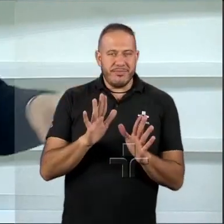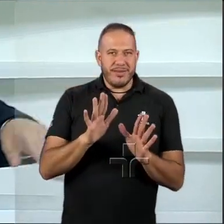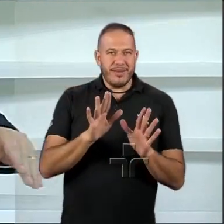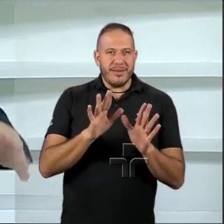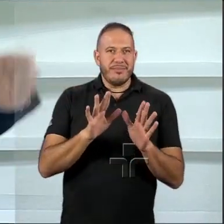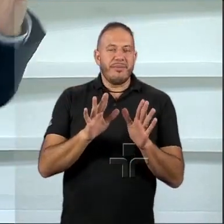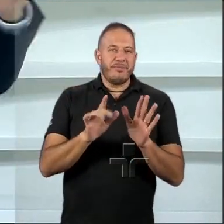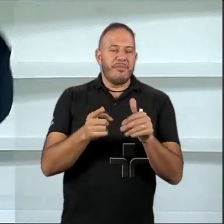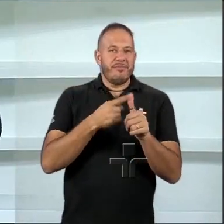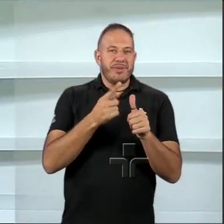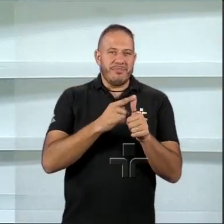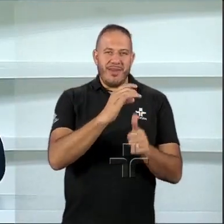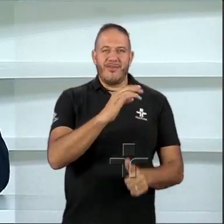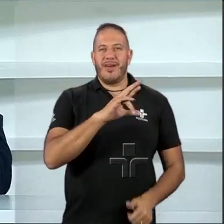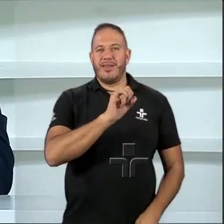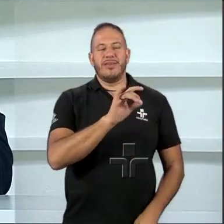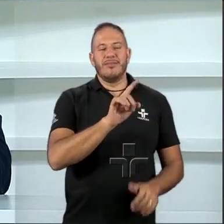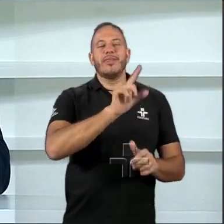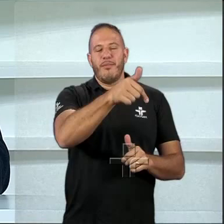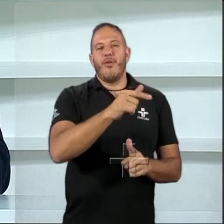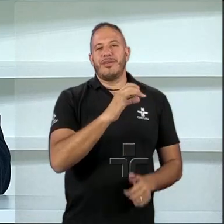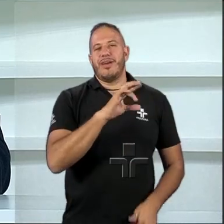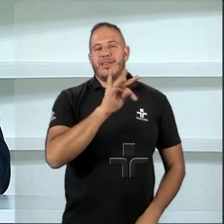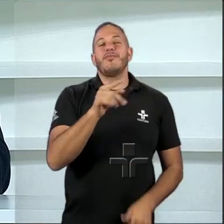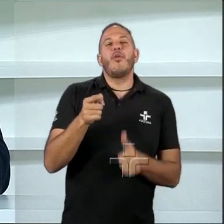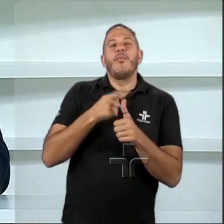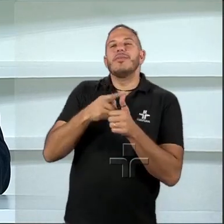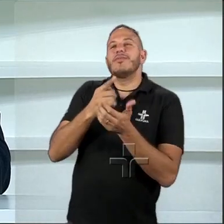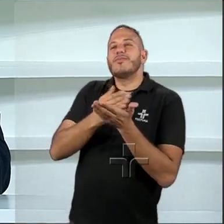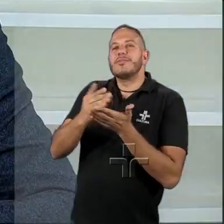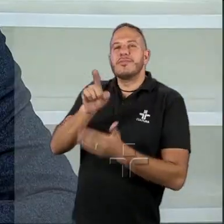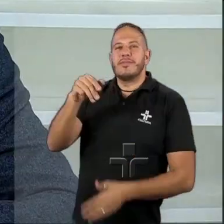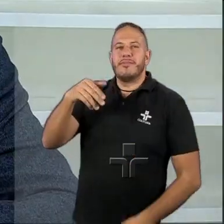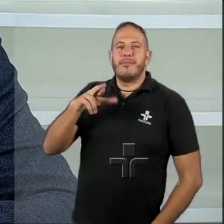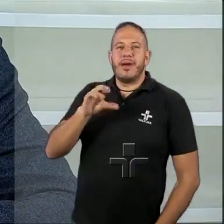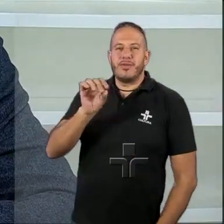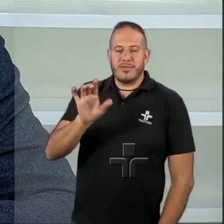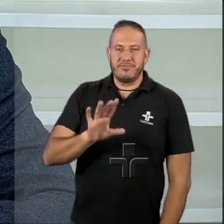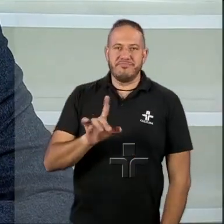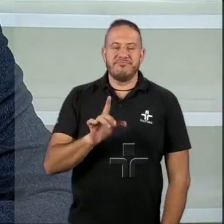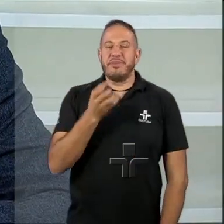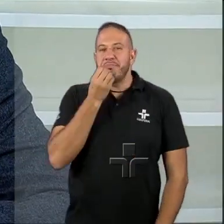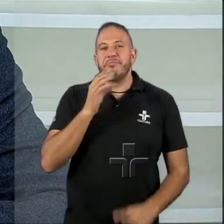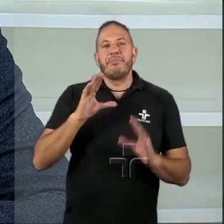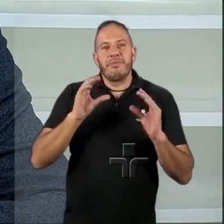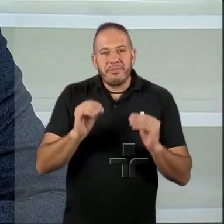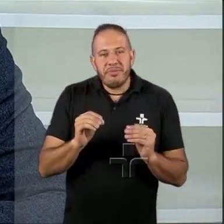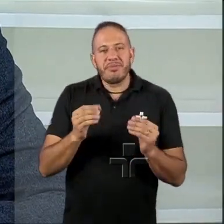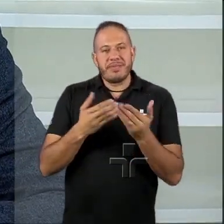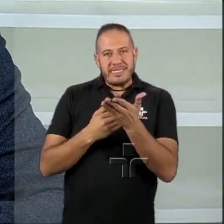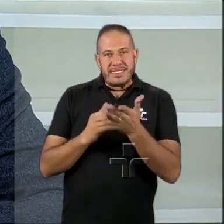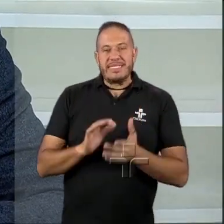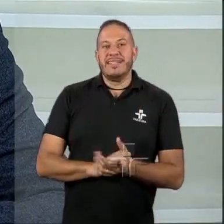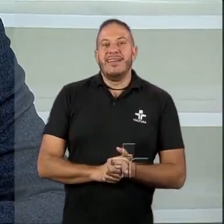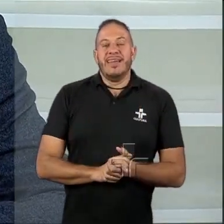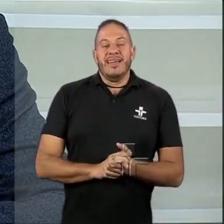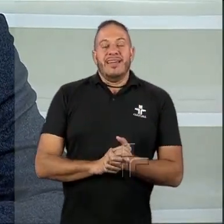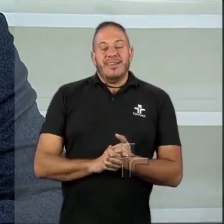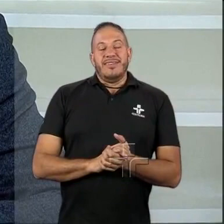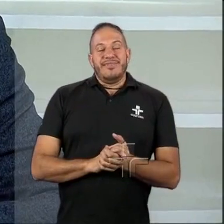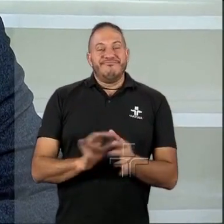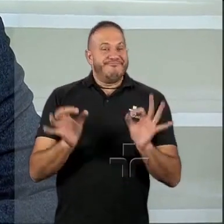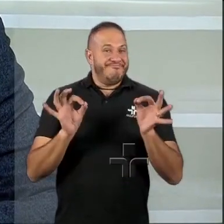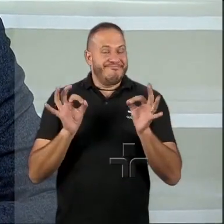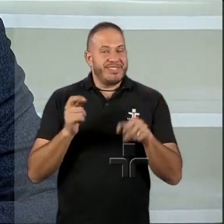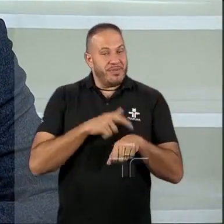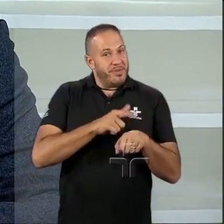final a gente ouve a crítica. Vamos lá, Marcos, começando por você. Então, boa noite. Com certeza, essa é uma parte da